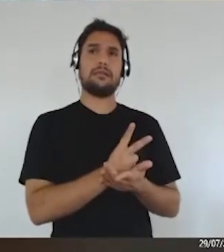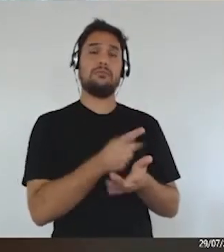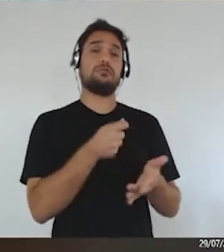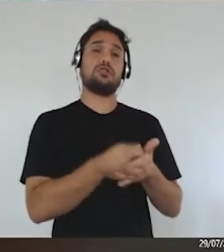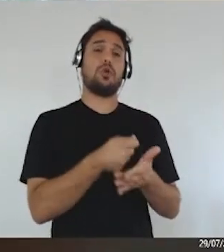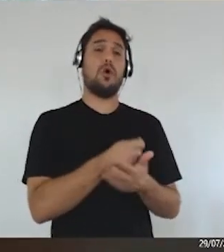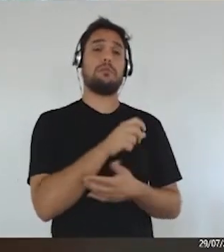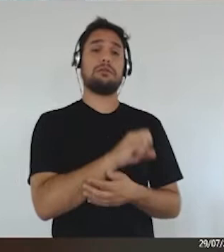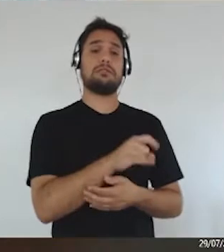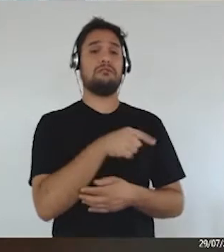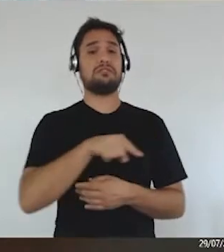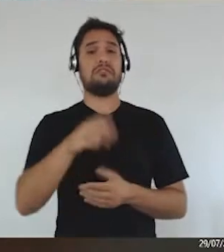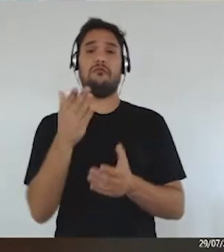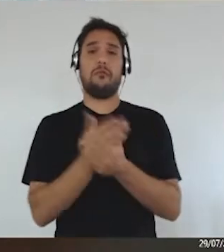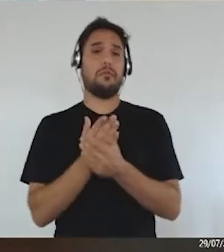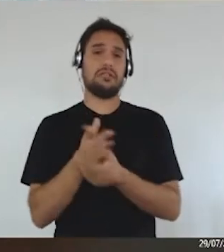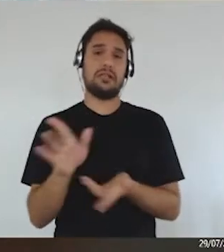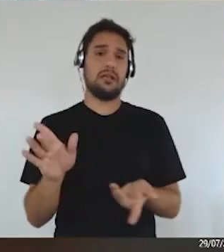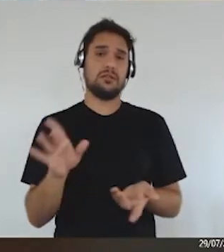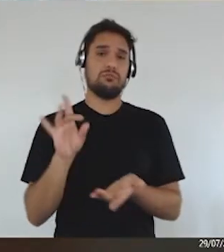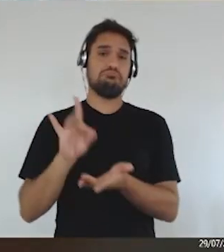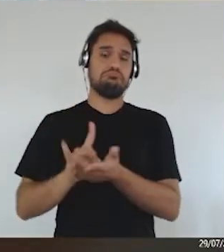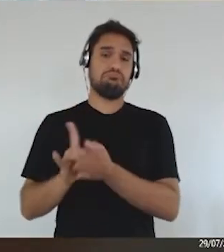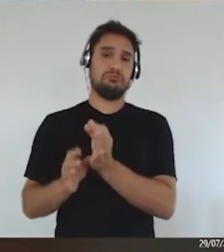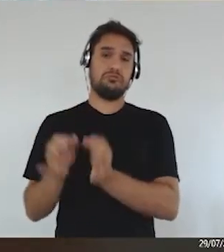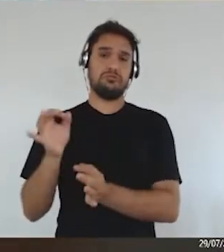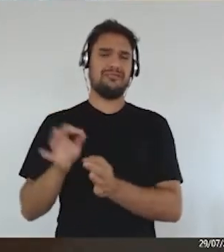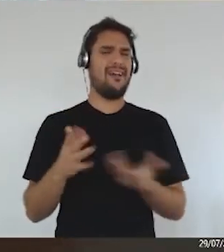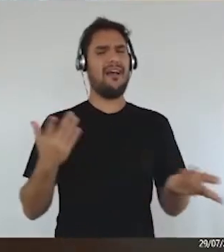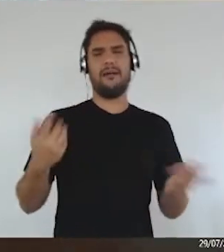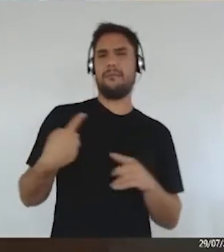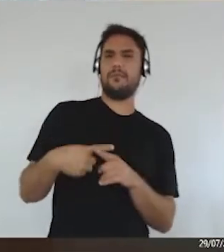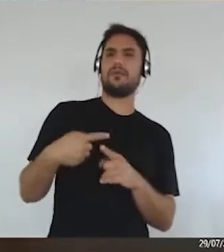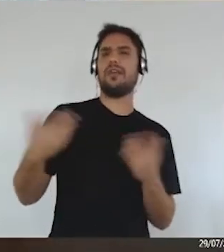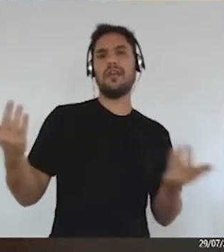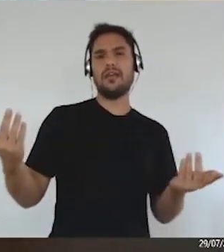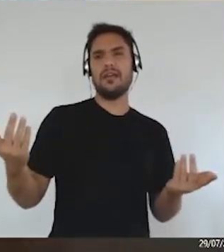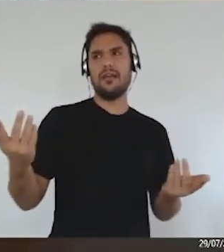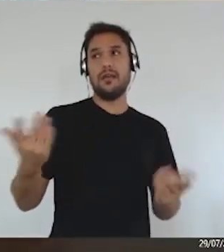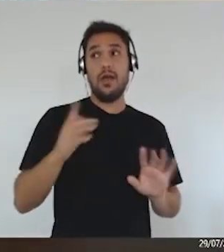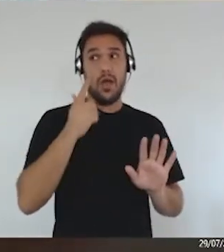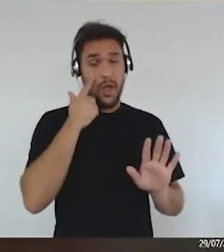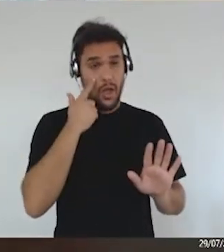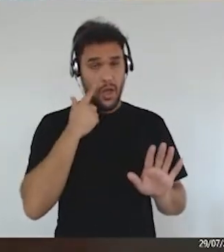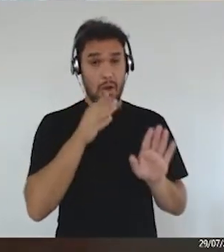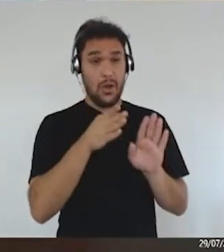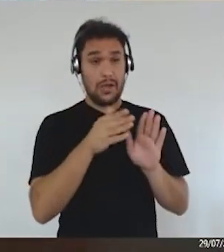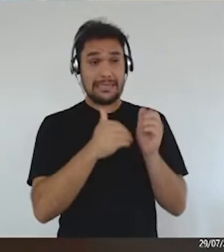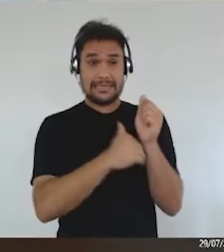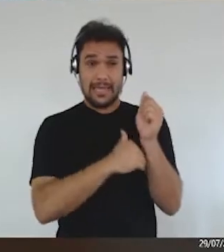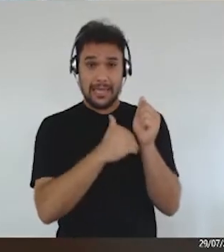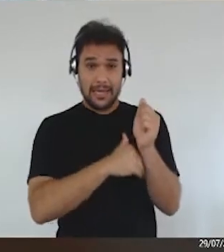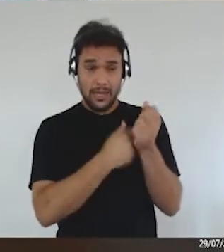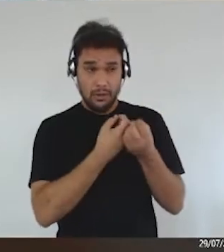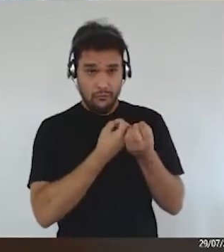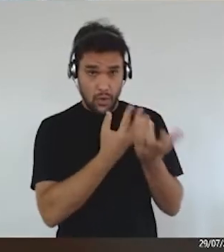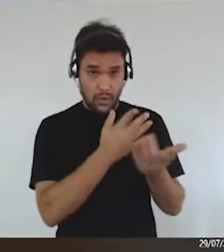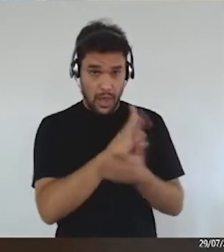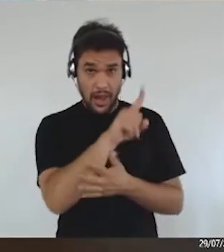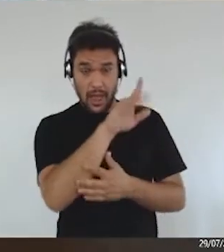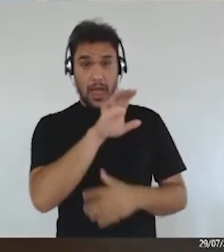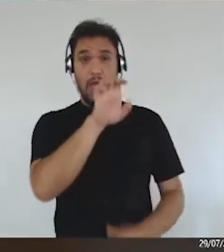cobraria se você fosse entrar com uma ação judicial. Por quê, doutora Alessandra? Gente, deixa eu contar um segredo. Na Europa,